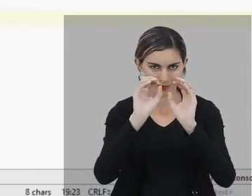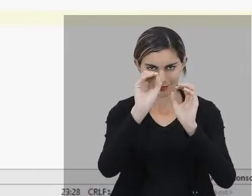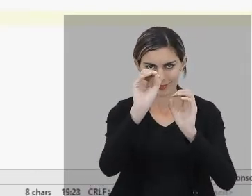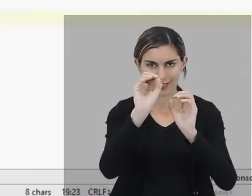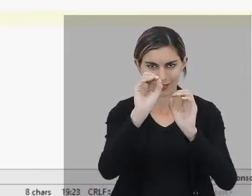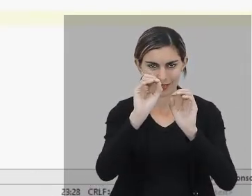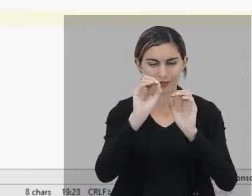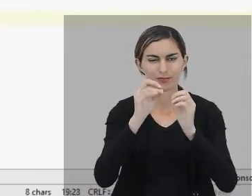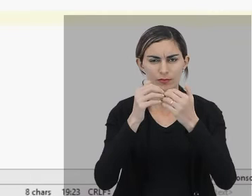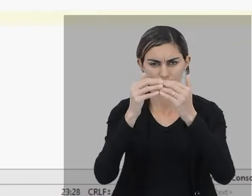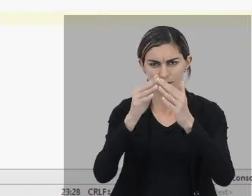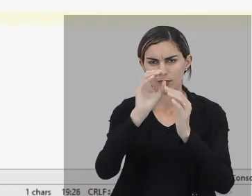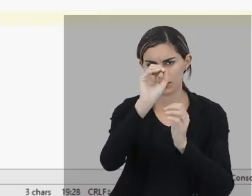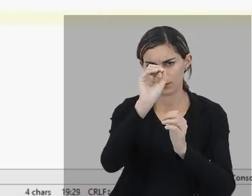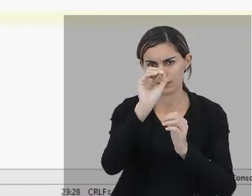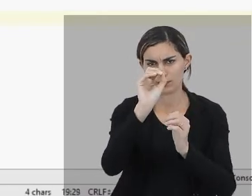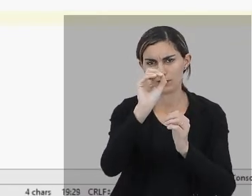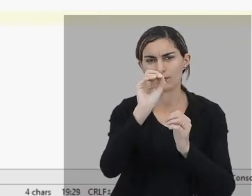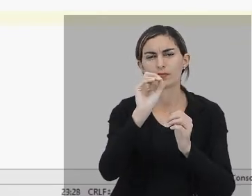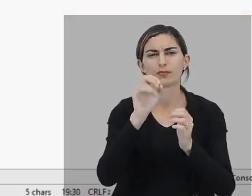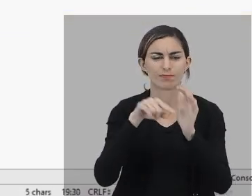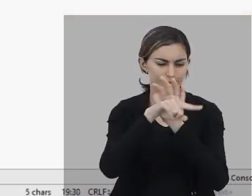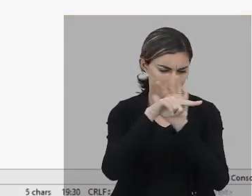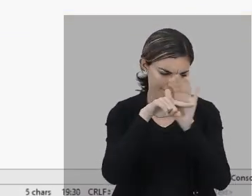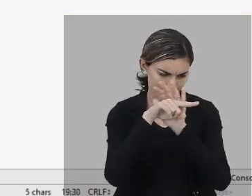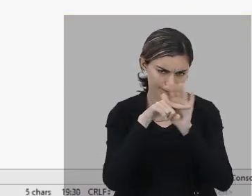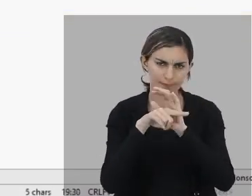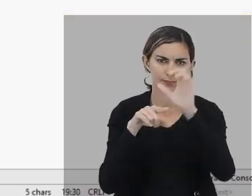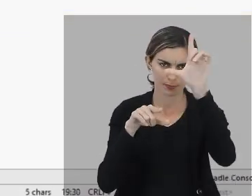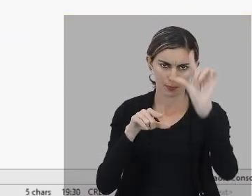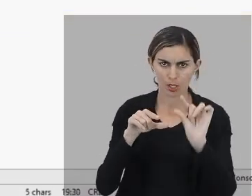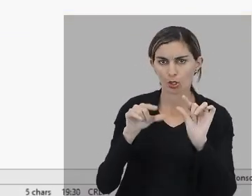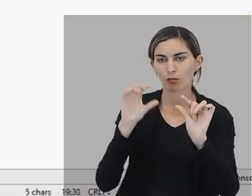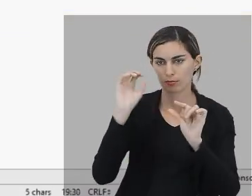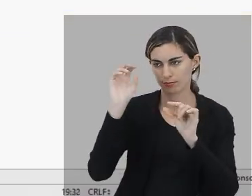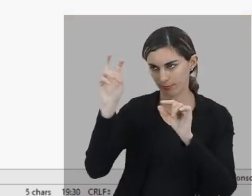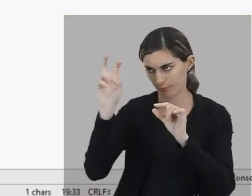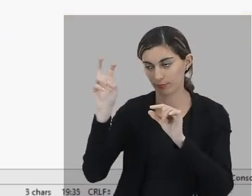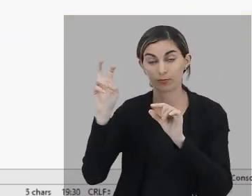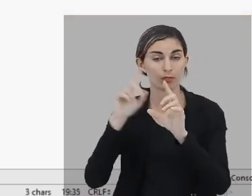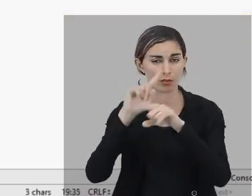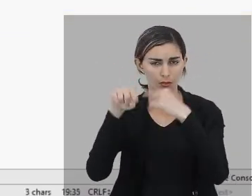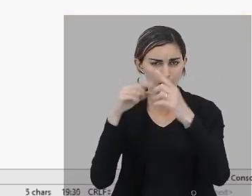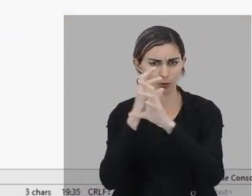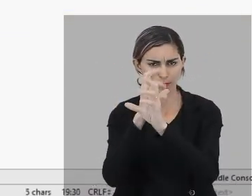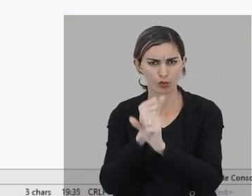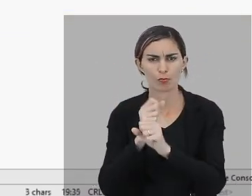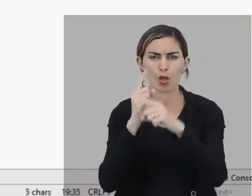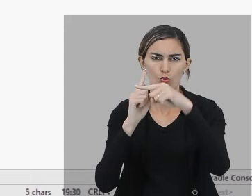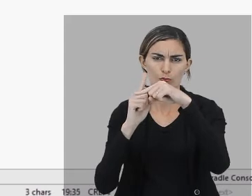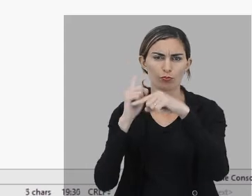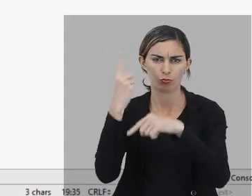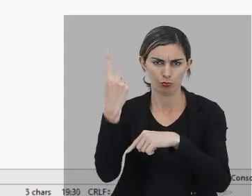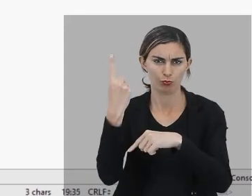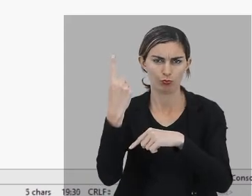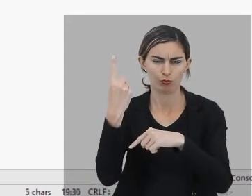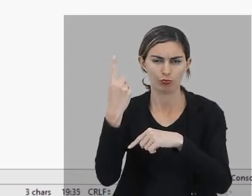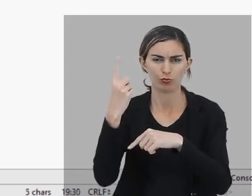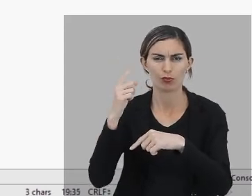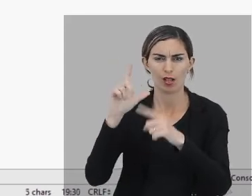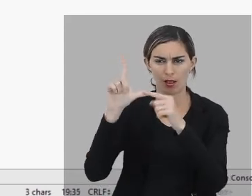0. 0, ele vai verificar se é menor do que 5. E aí ele vai somar 1 à variável